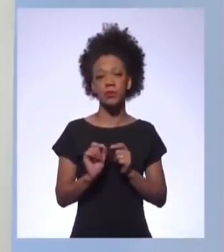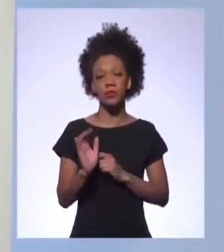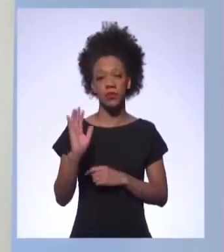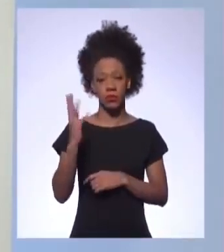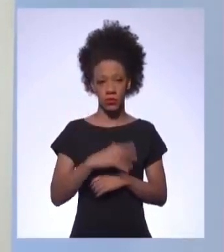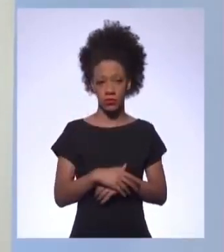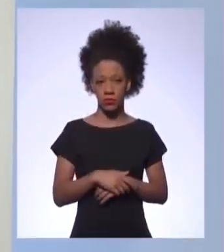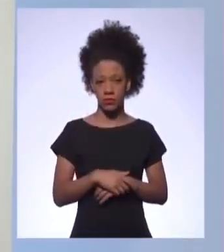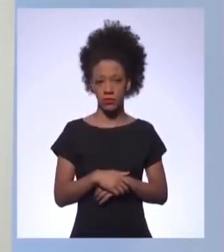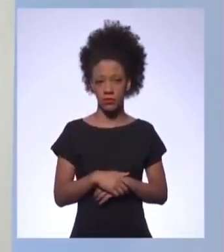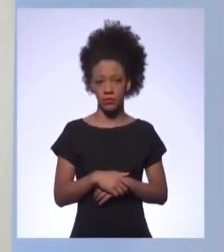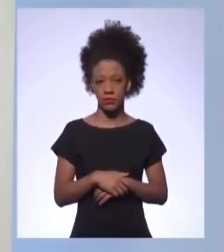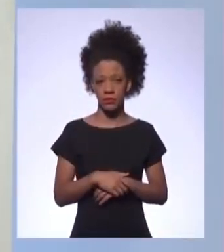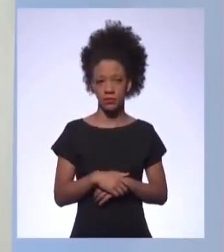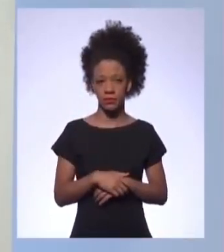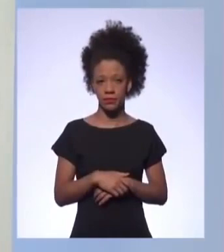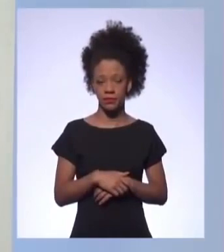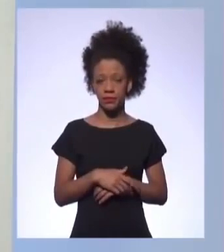acontecer?